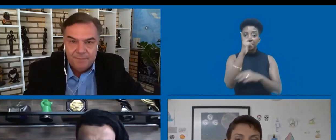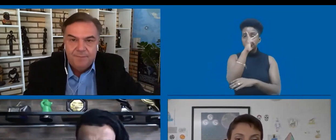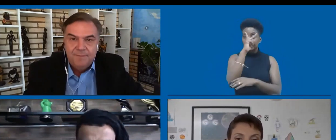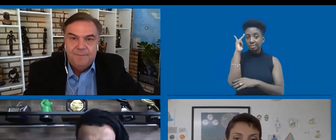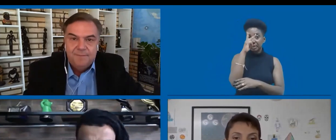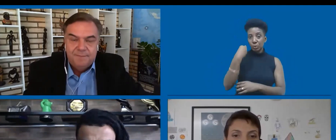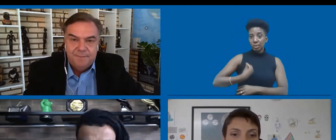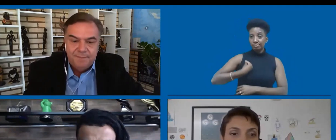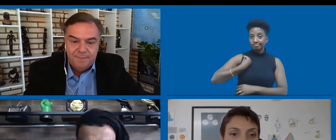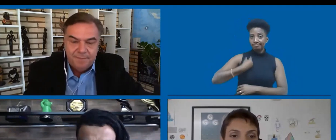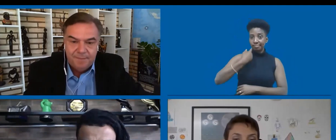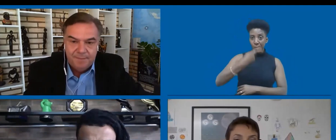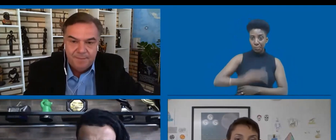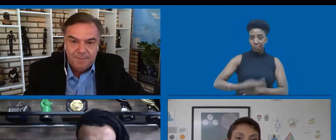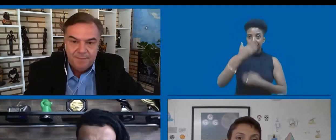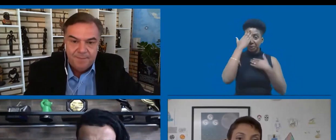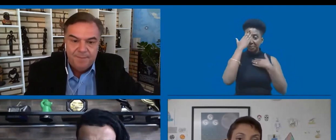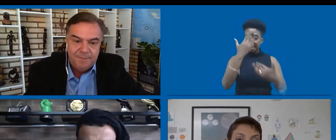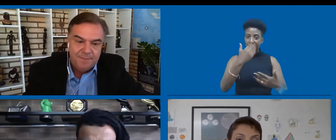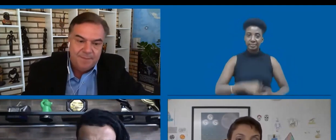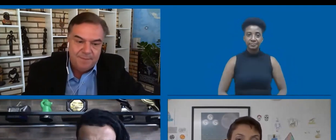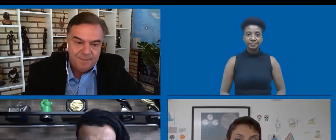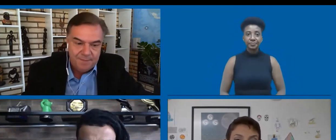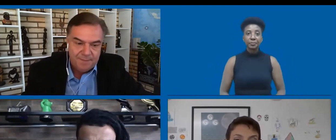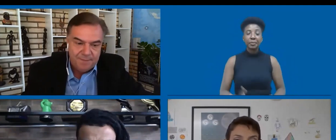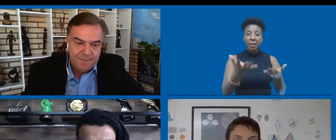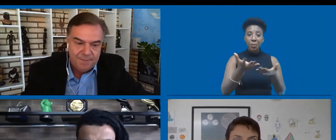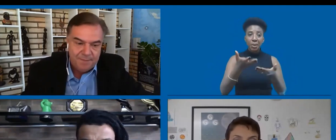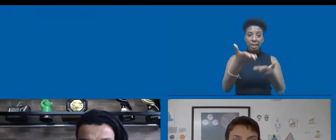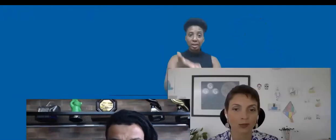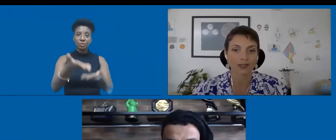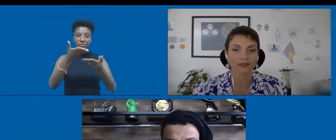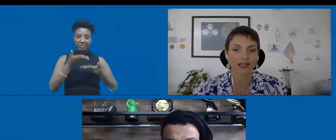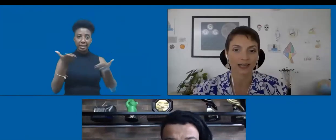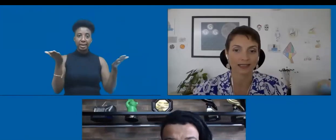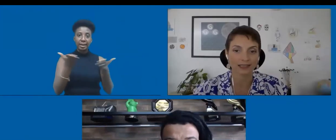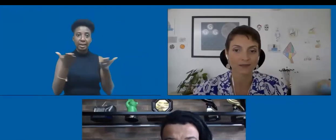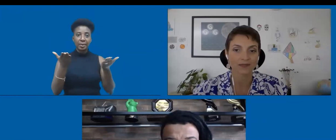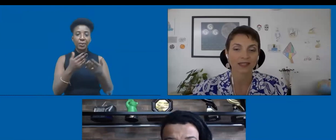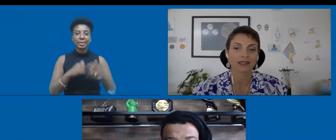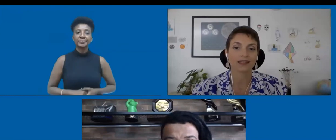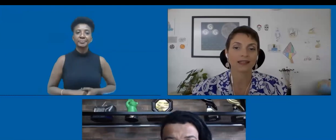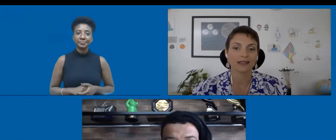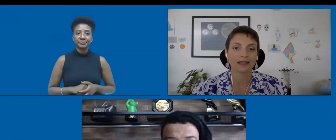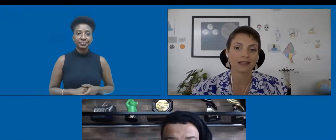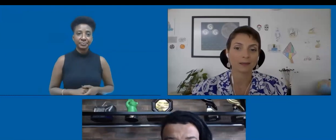planeta. Muito, muito obrigada. Eu queria convidar agora a Buba Guiar, do coletivo Fala Cari,